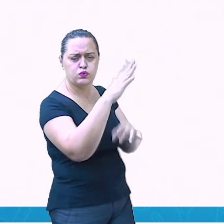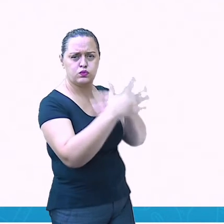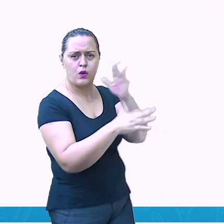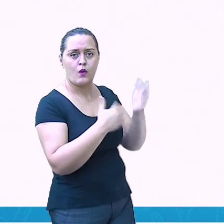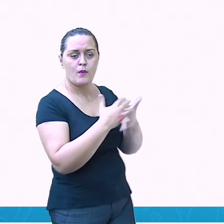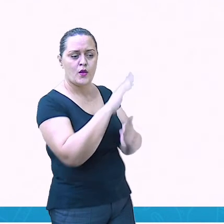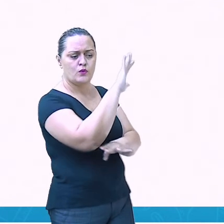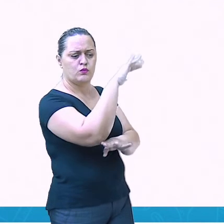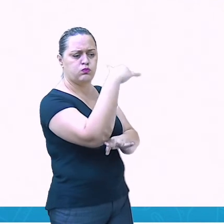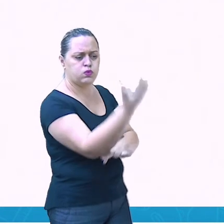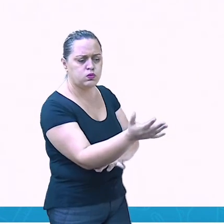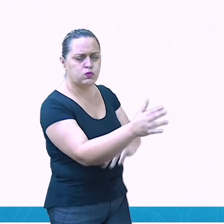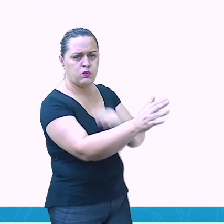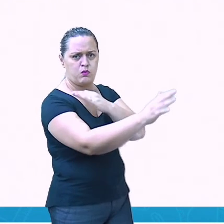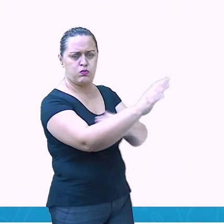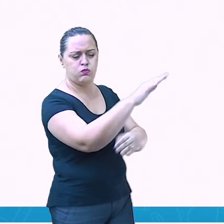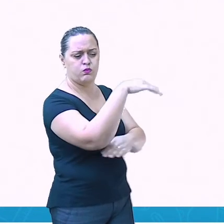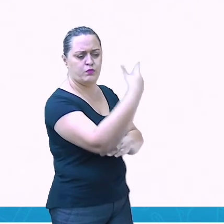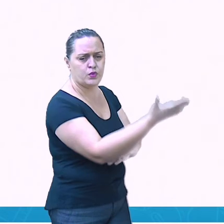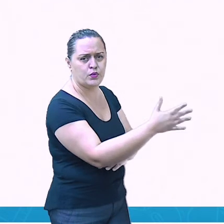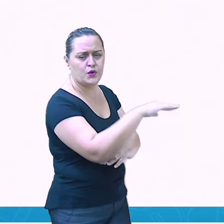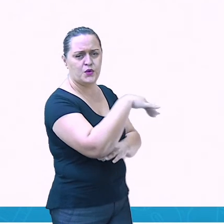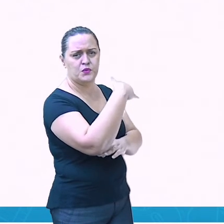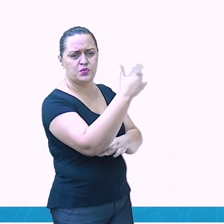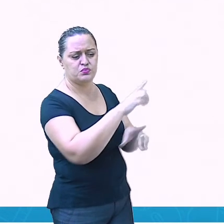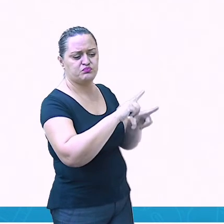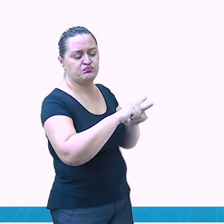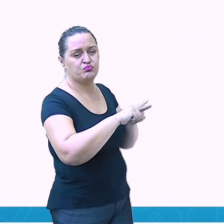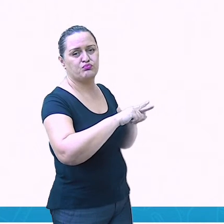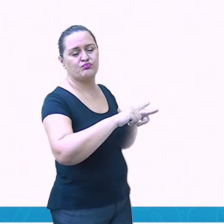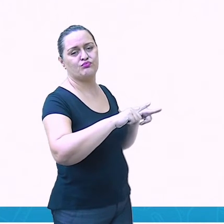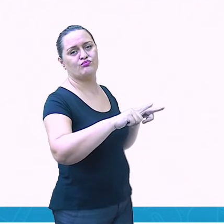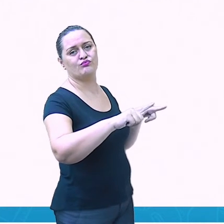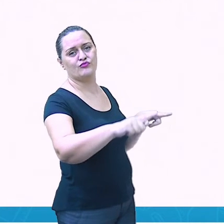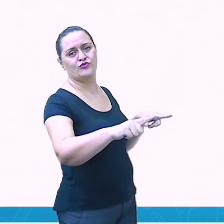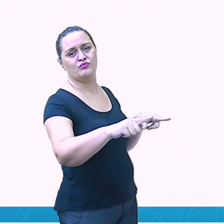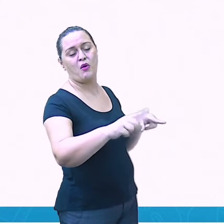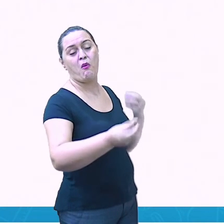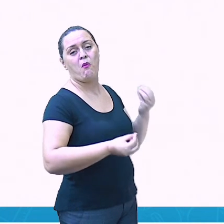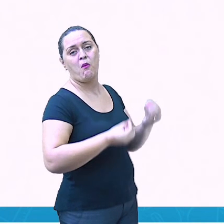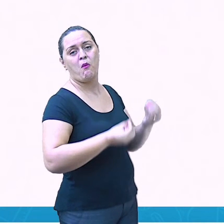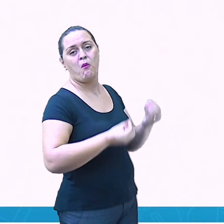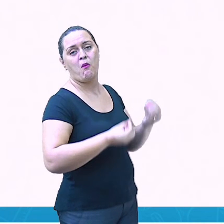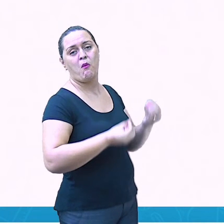sofrer danos muito maiores, né? A gente vai ter aí